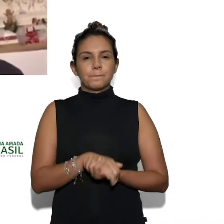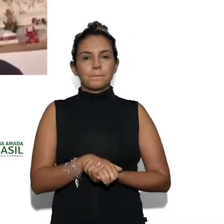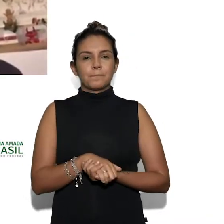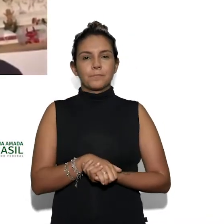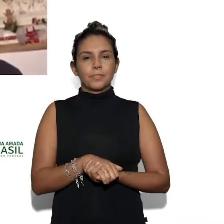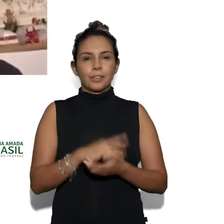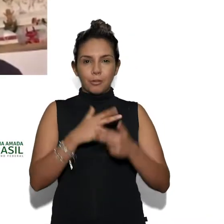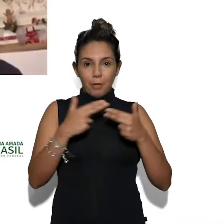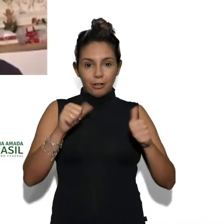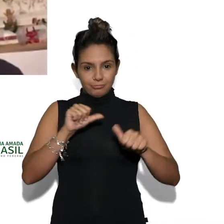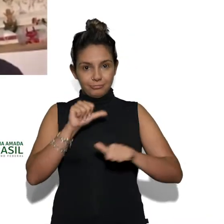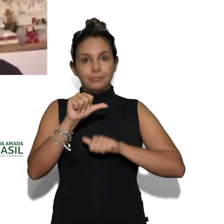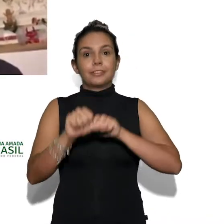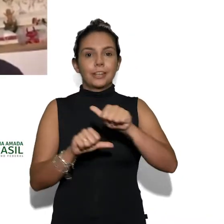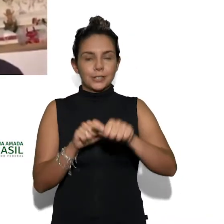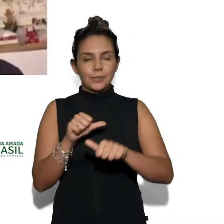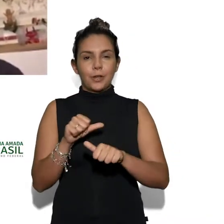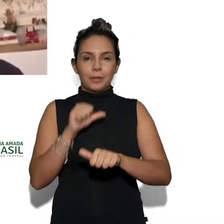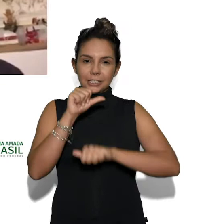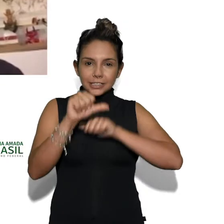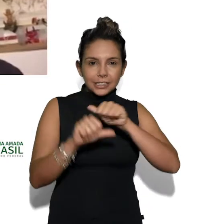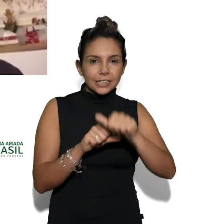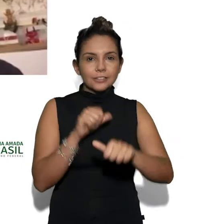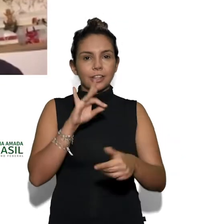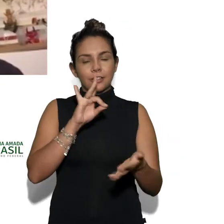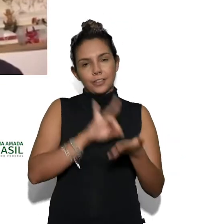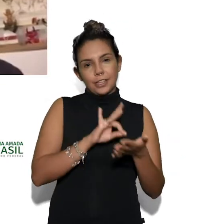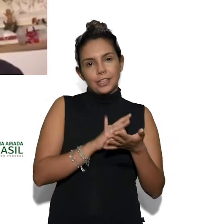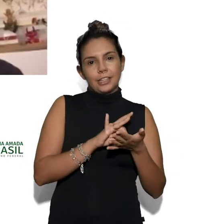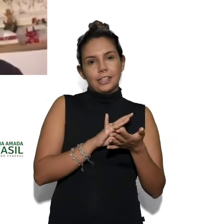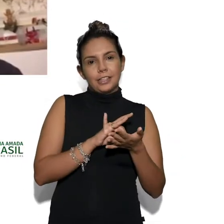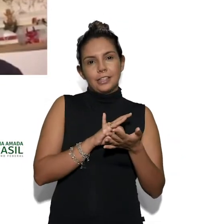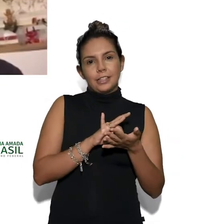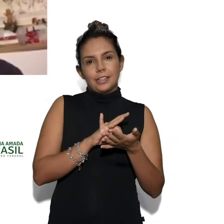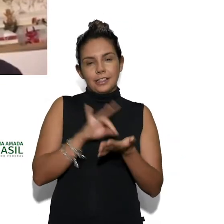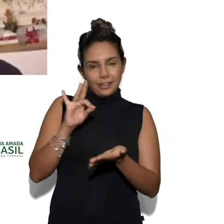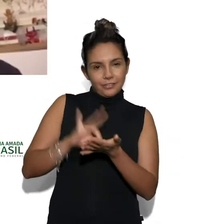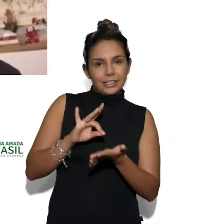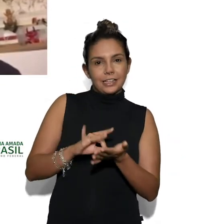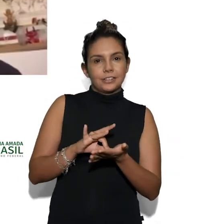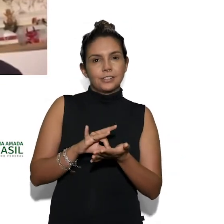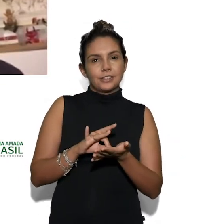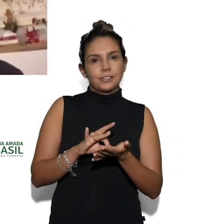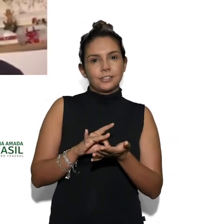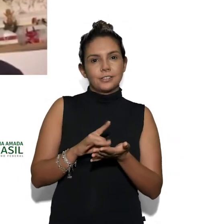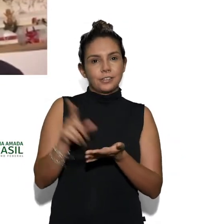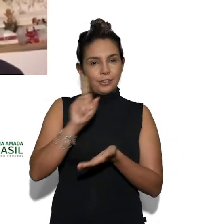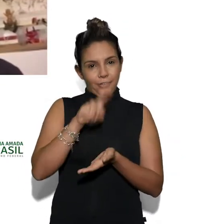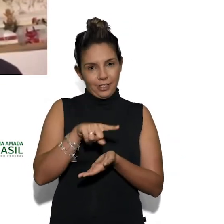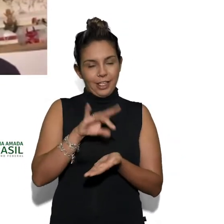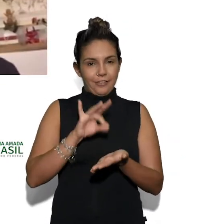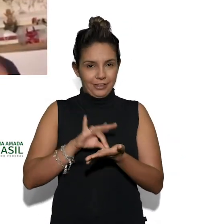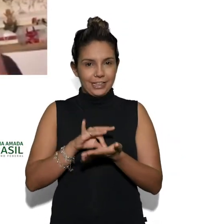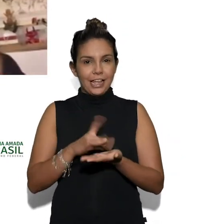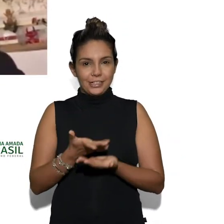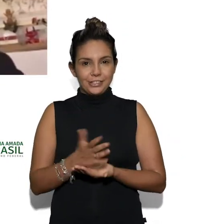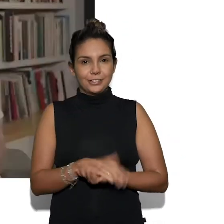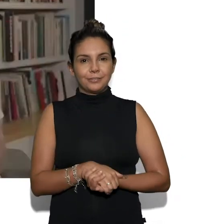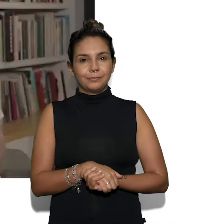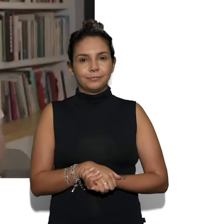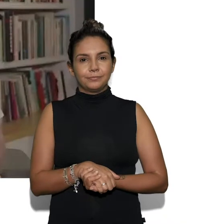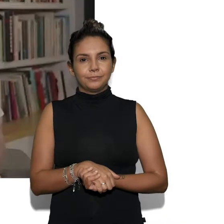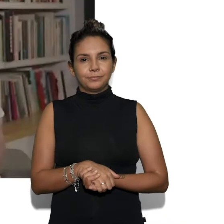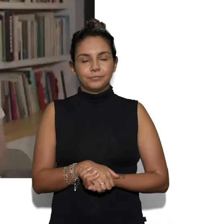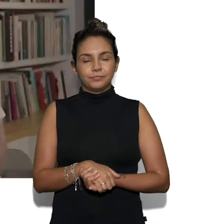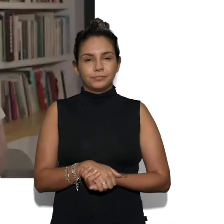uma coisa que transforma a realidade na mimesis da realidade, mas já não é exatamente a realidade. O